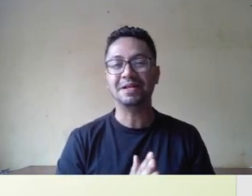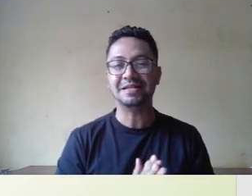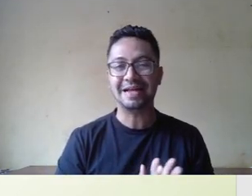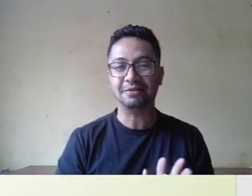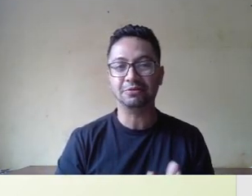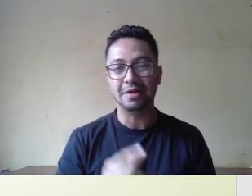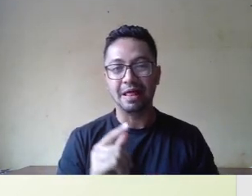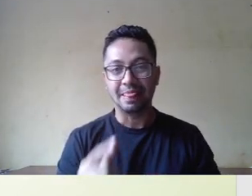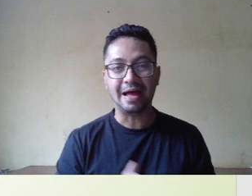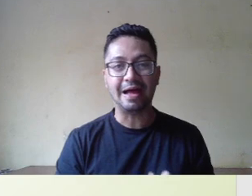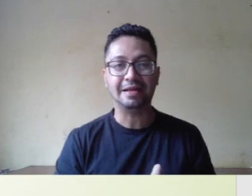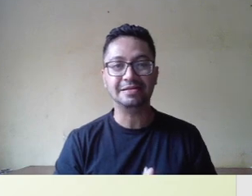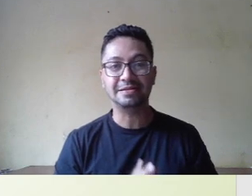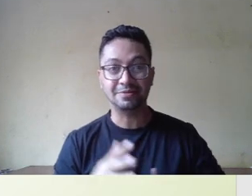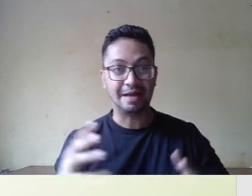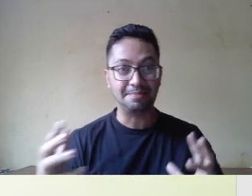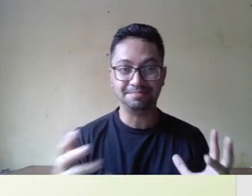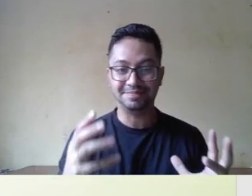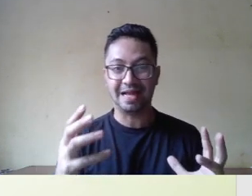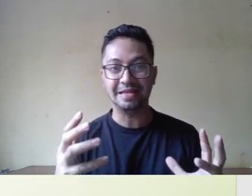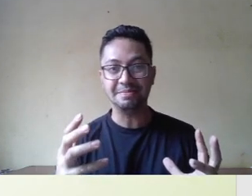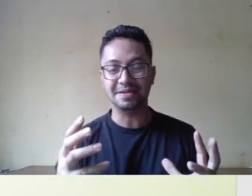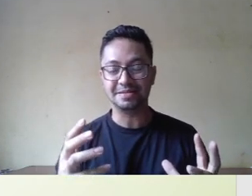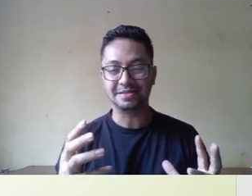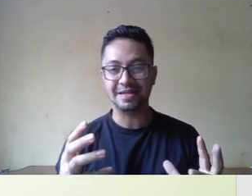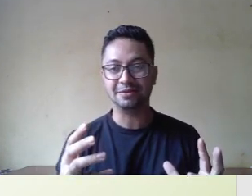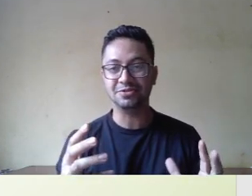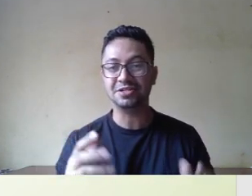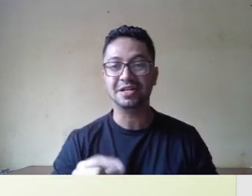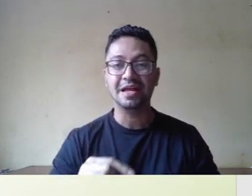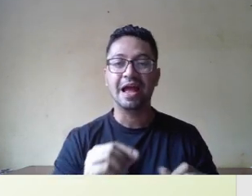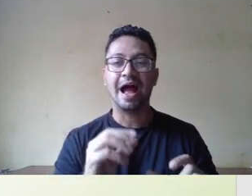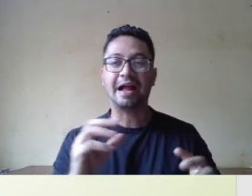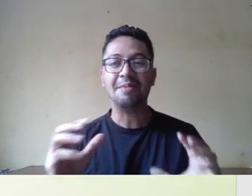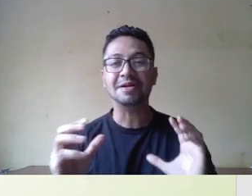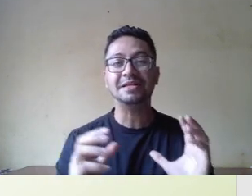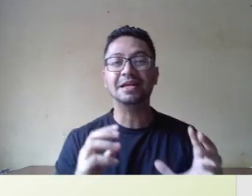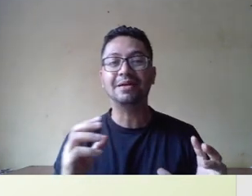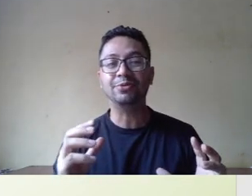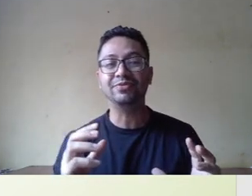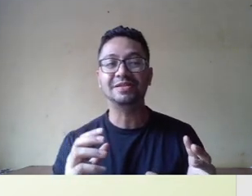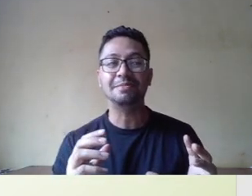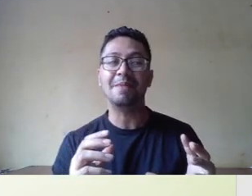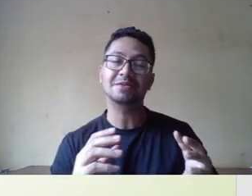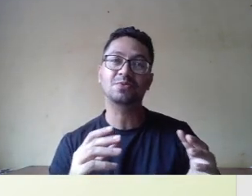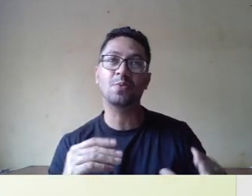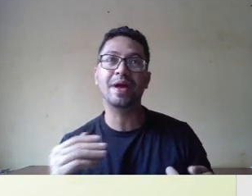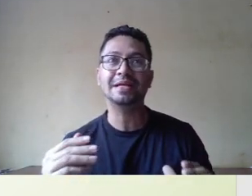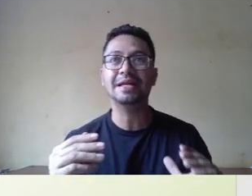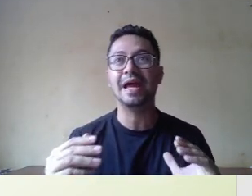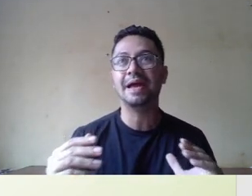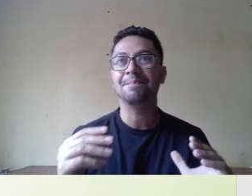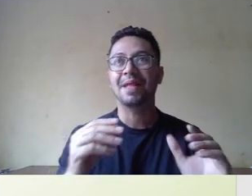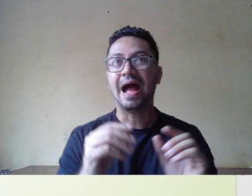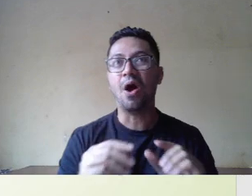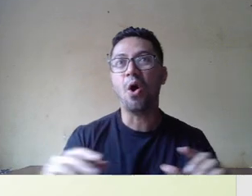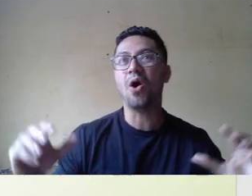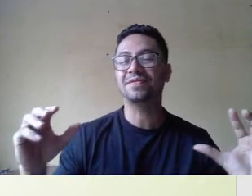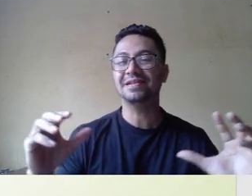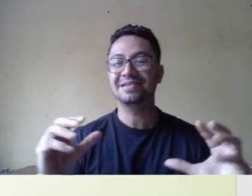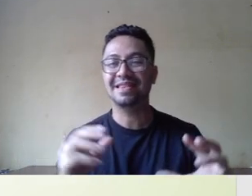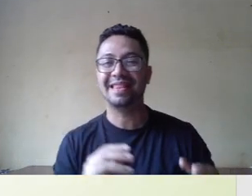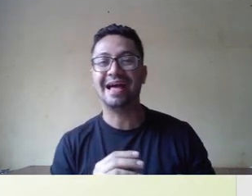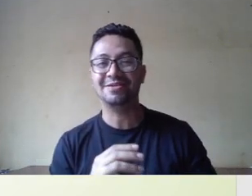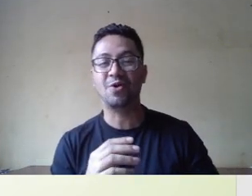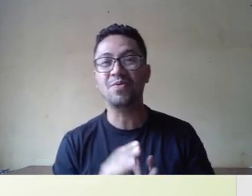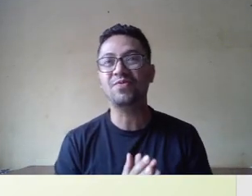seu aprendizado na aquisição da Libras, certo, gente? Acaba que tendo a dúvida assim, mas como é que é a